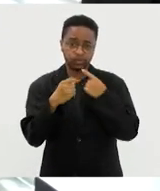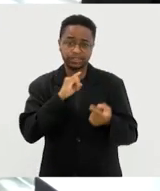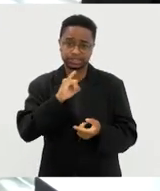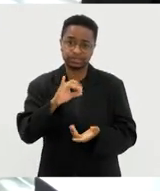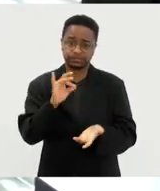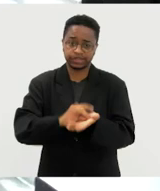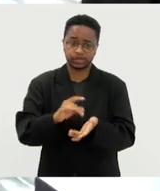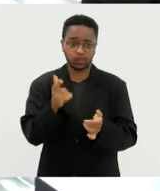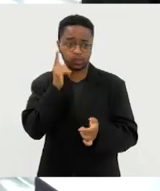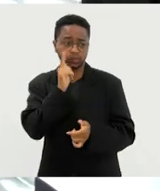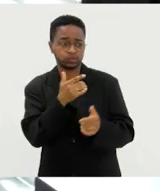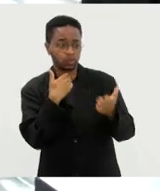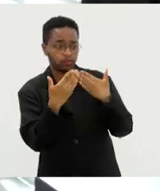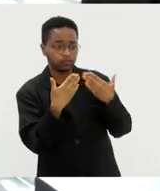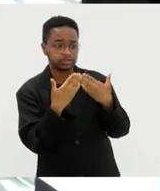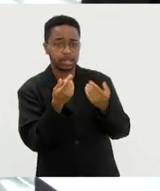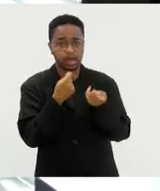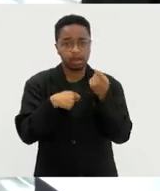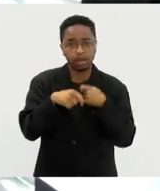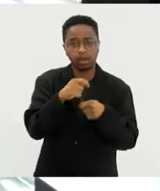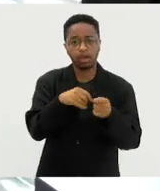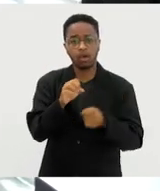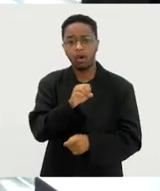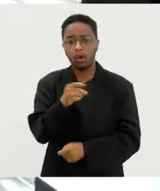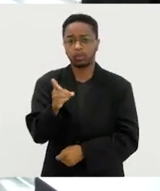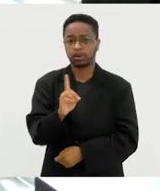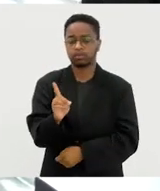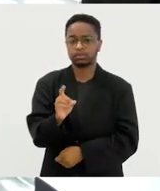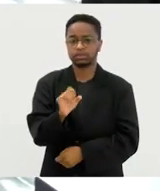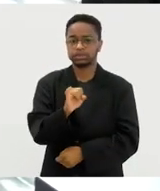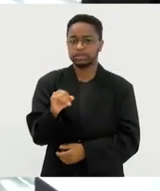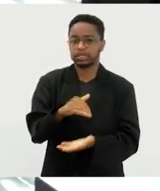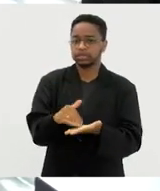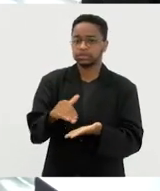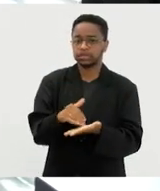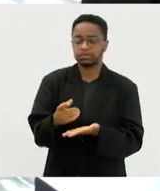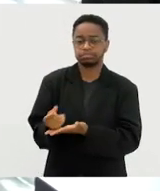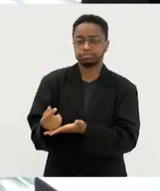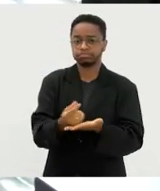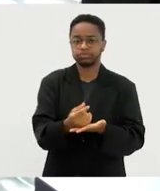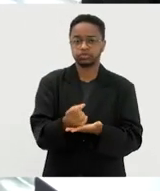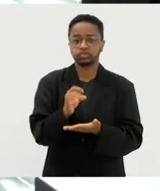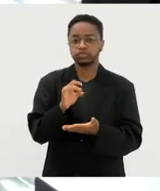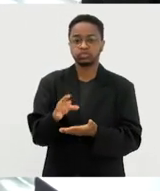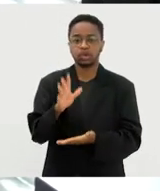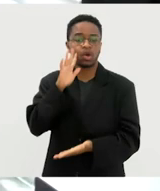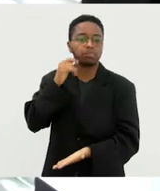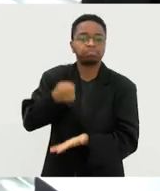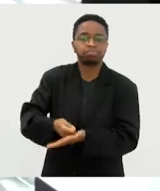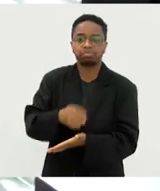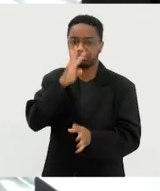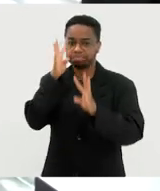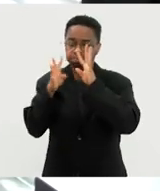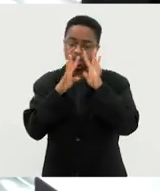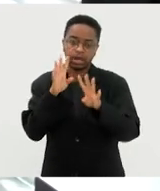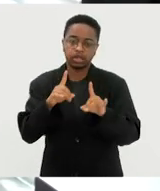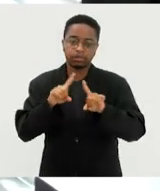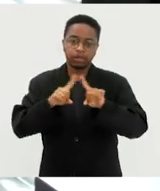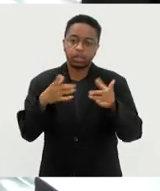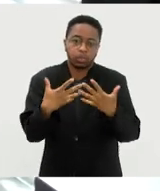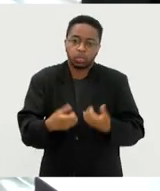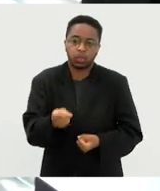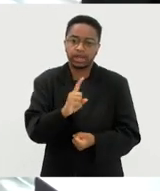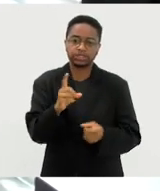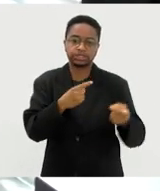se existe essa possibilidade de renegociação, ou a Secretaria de Tesouro tem sido intransigente, não aceita nem tratar